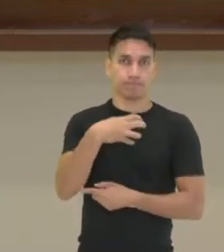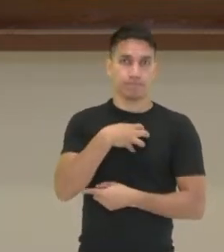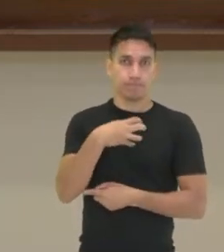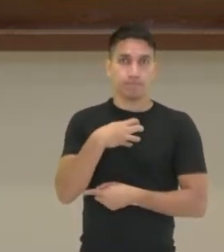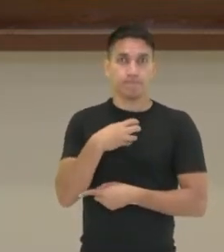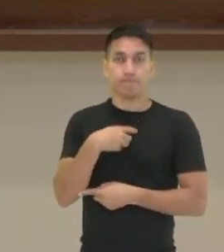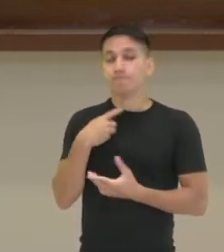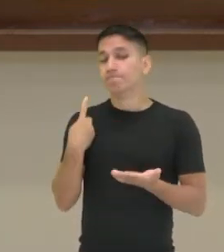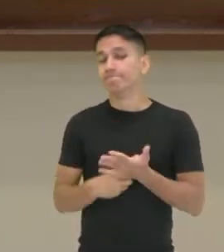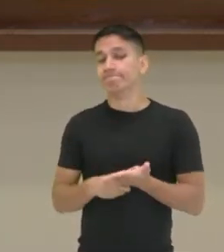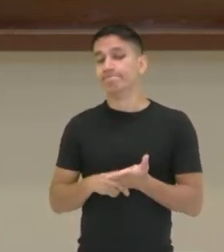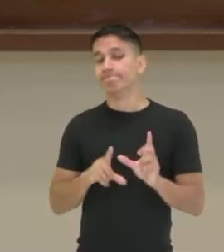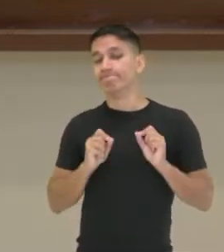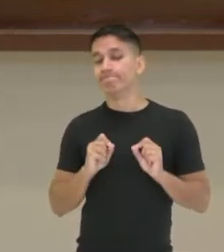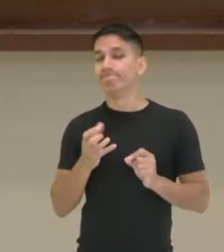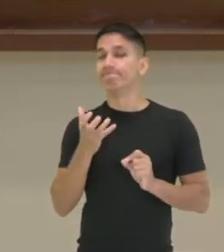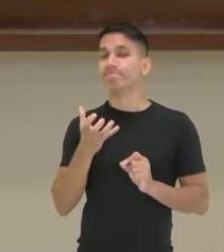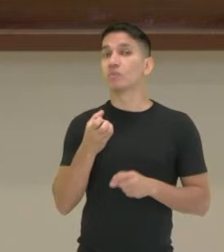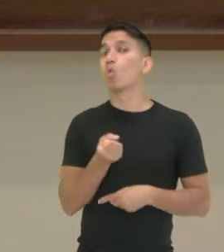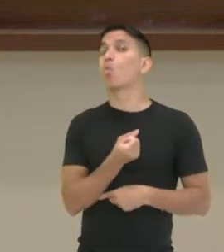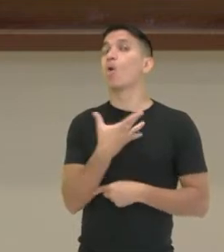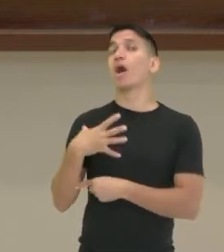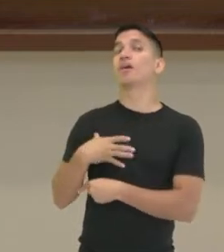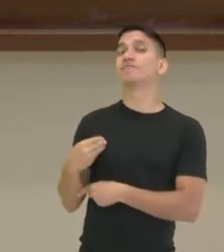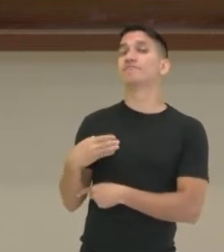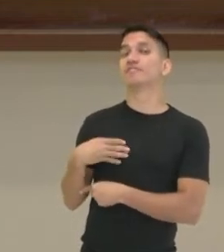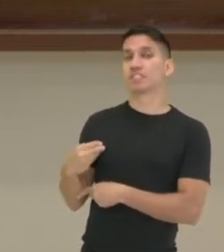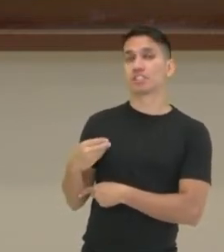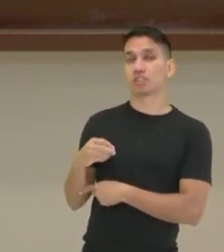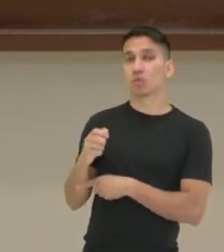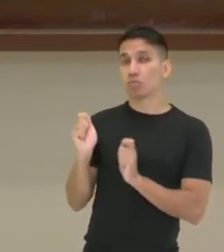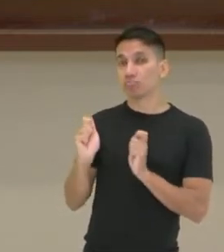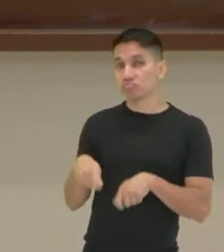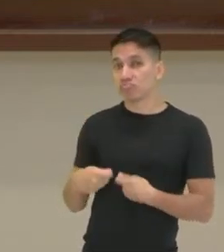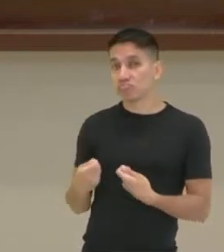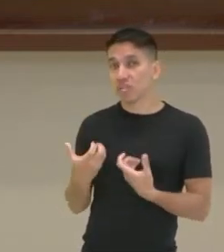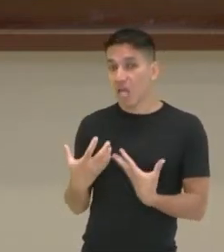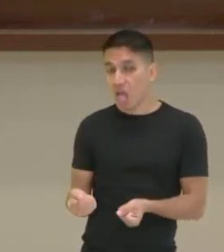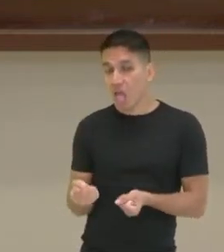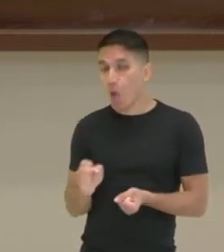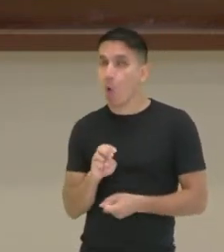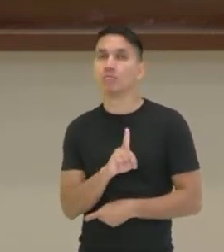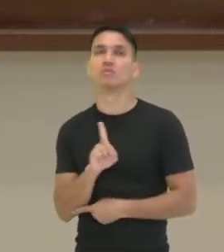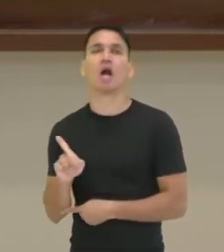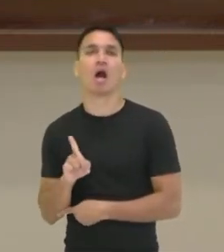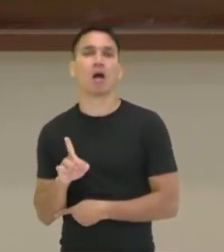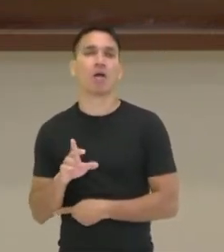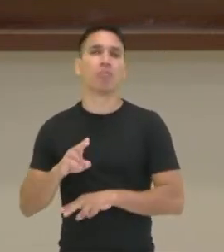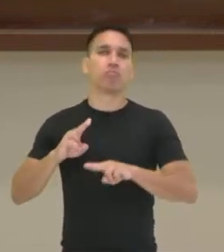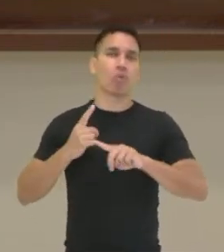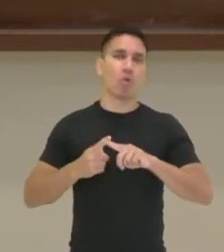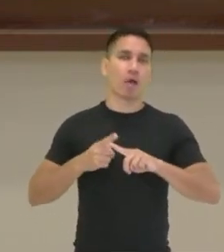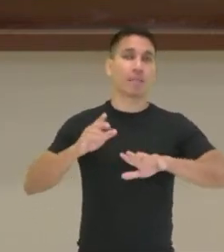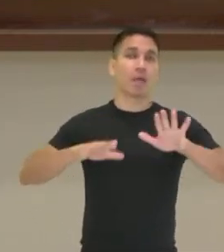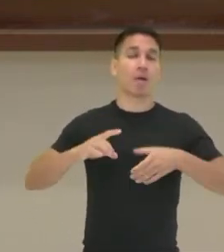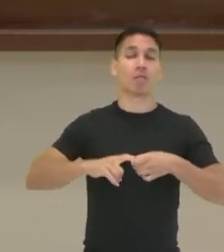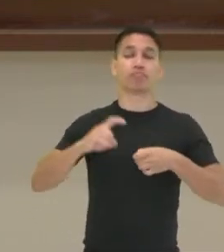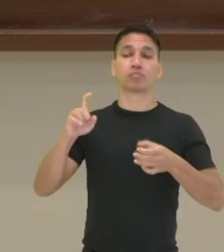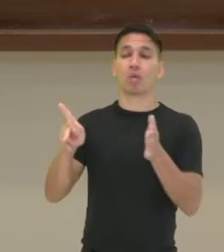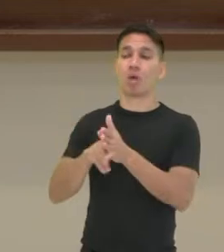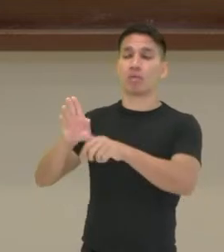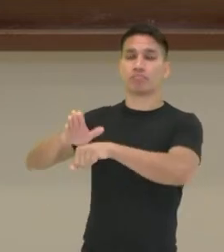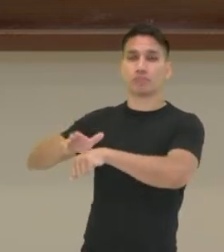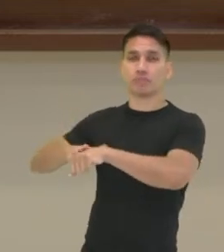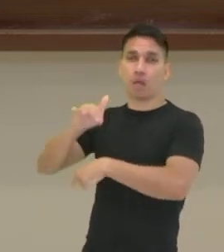da decisão de quantos filhos vai ter ou se quer ou não ter filhos. Tá? Então, tem a ver também com a independência da mulher e a